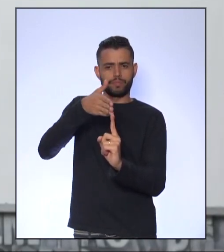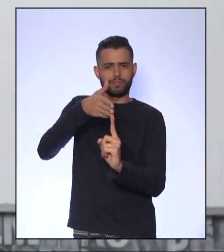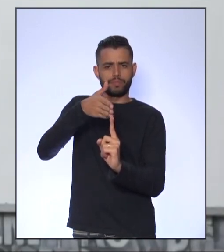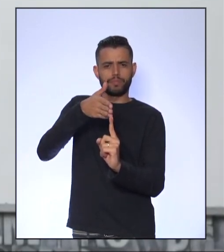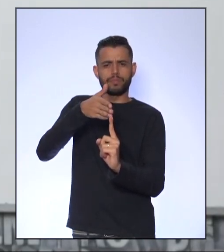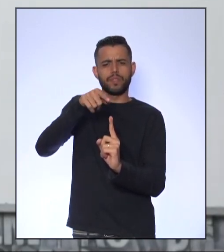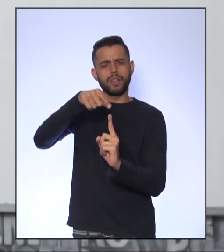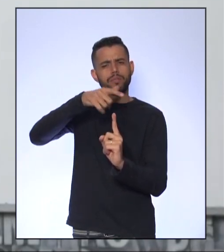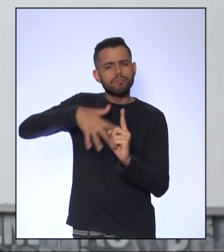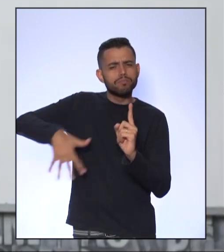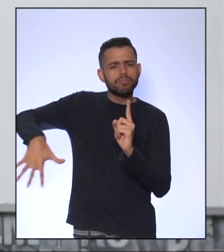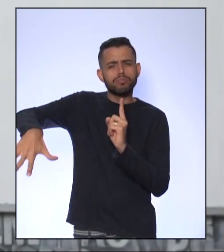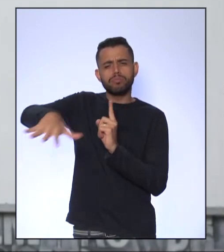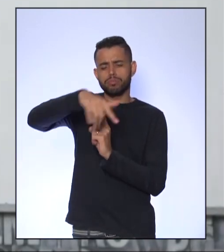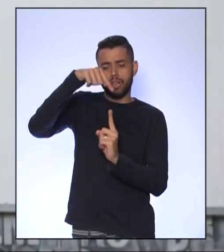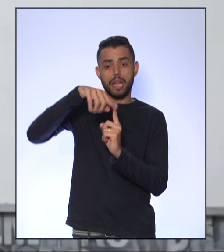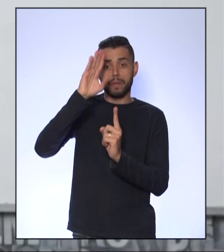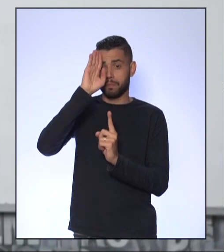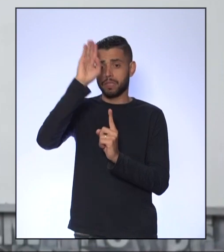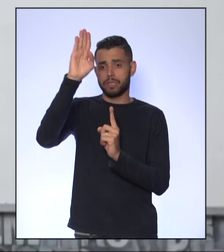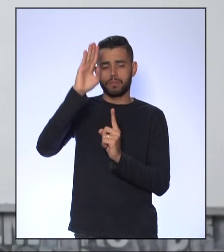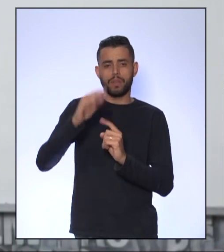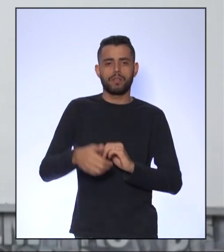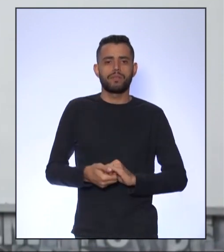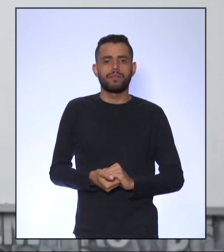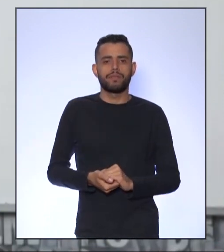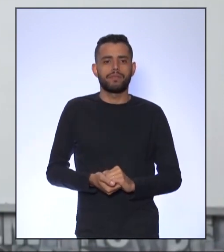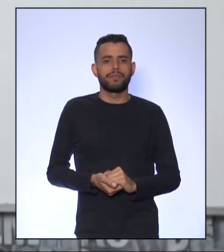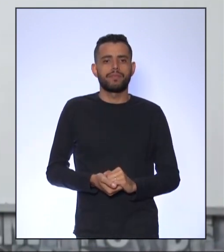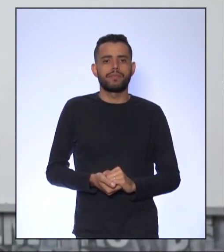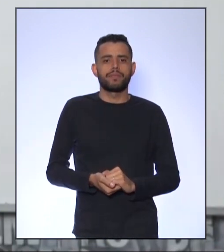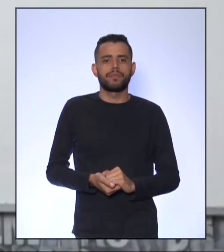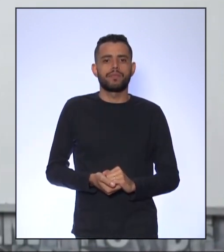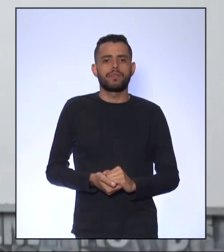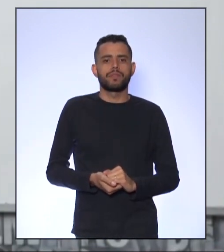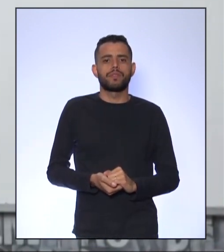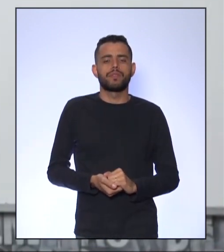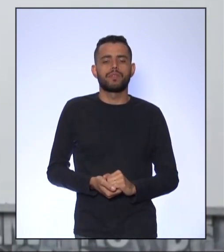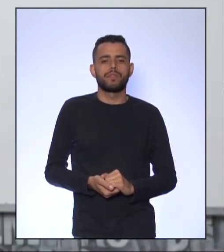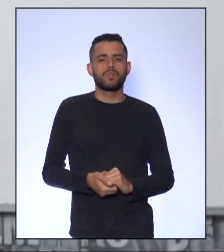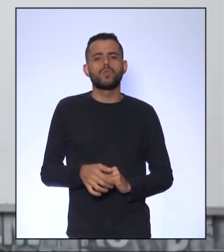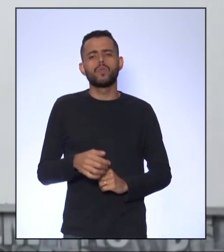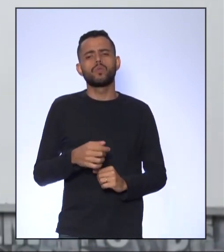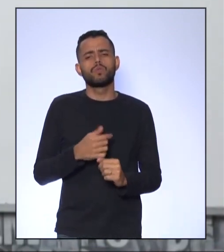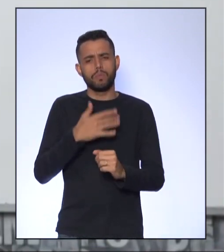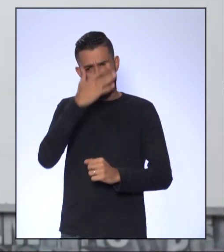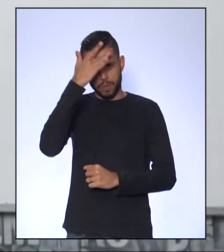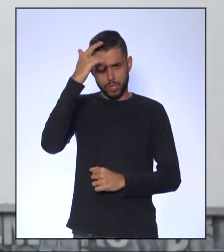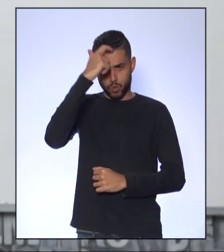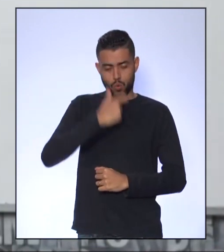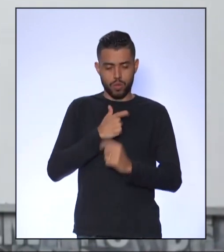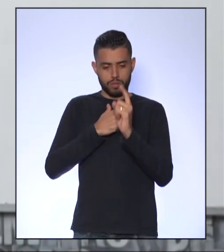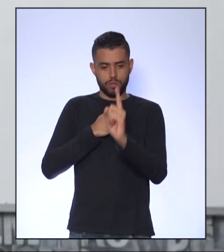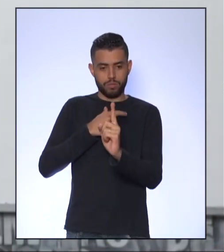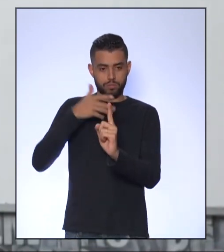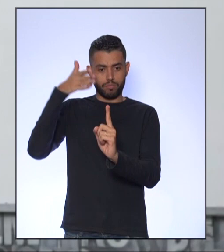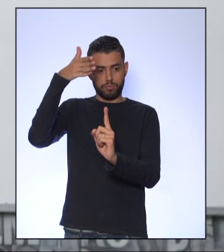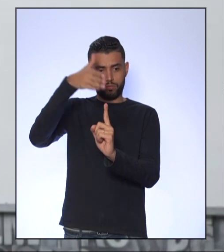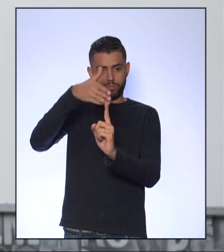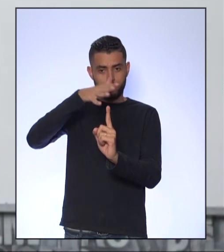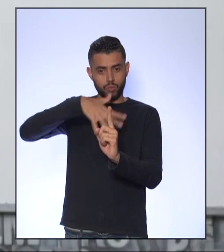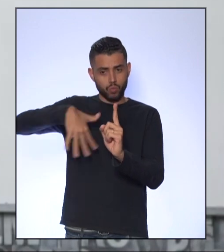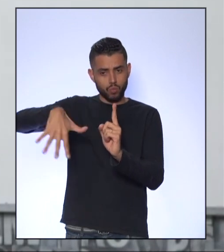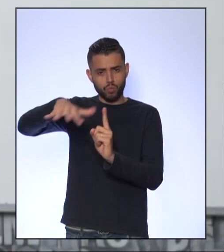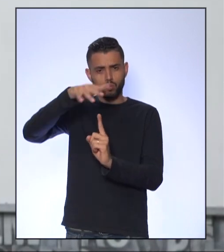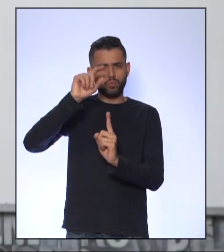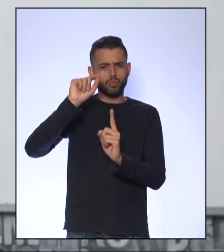de tudo. Quando eu digo que eu volto o homem ao centro de tudo,